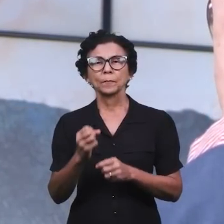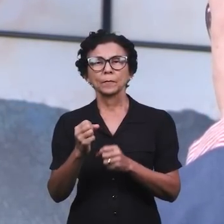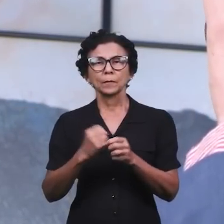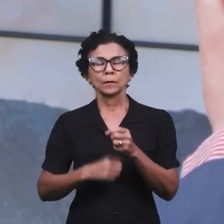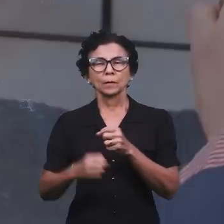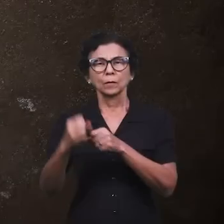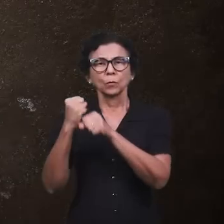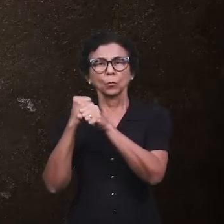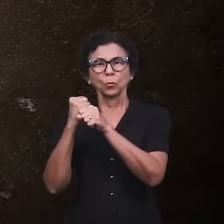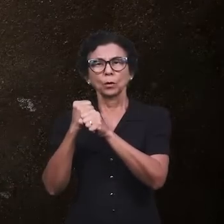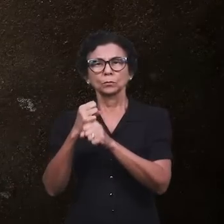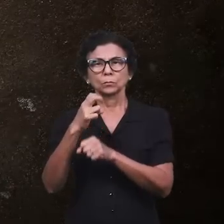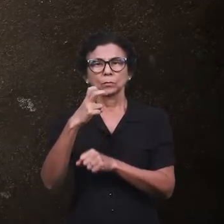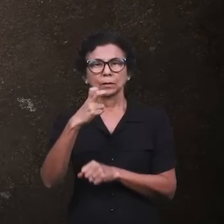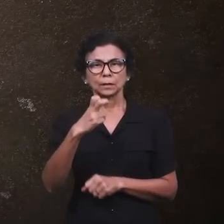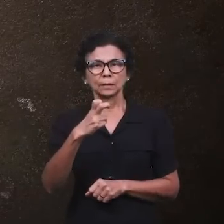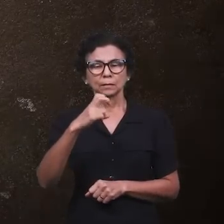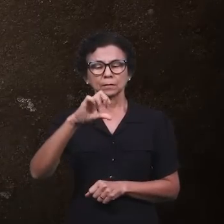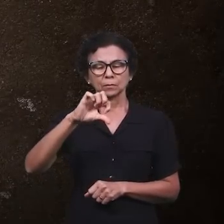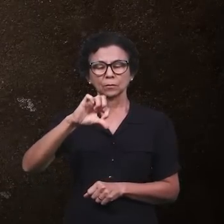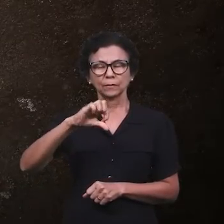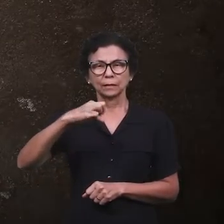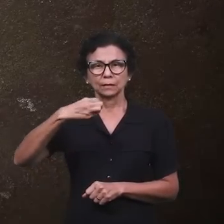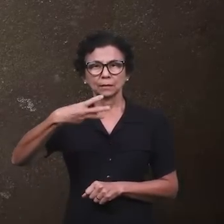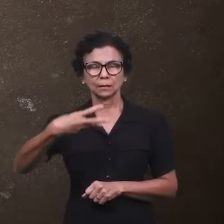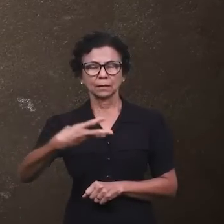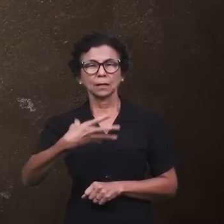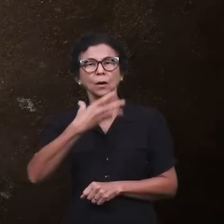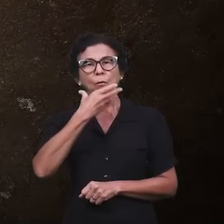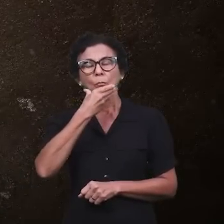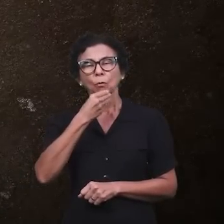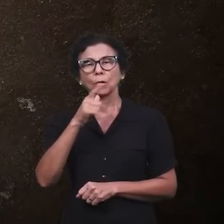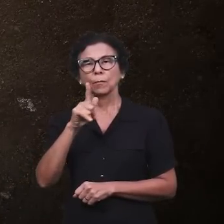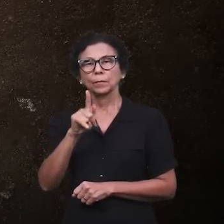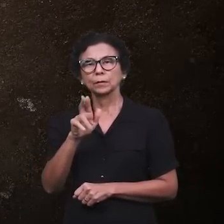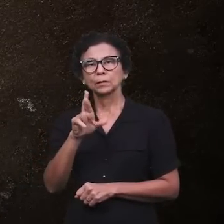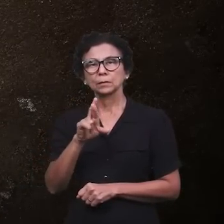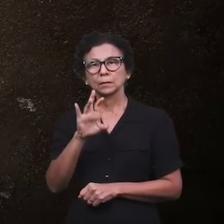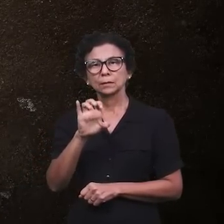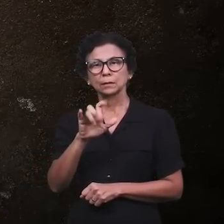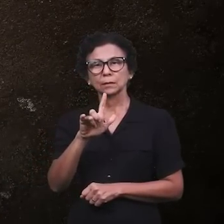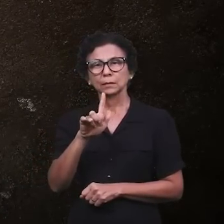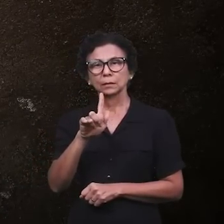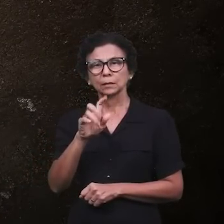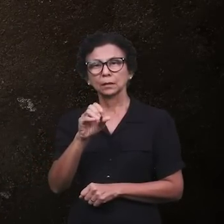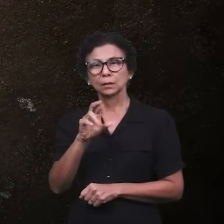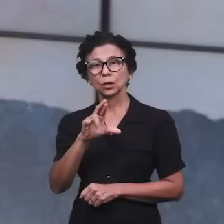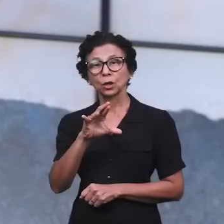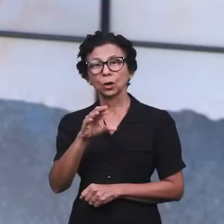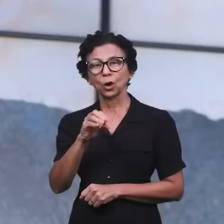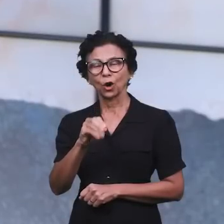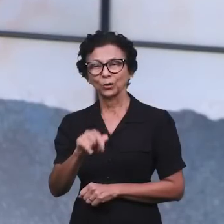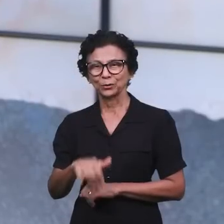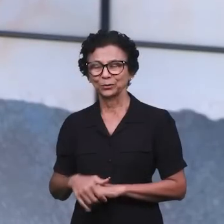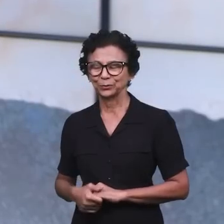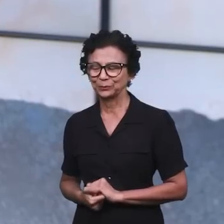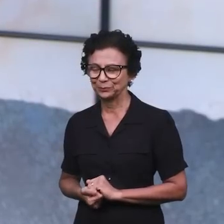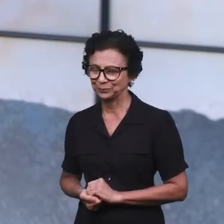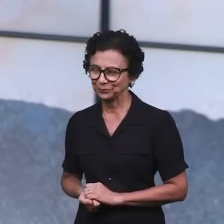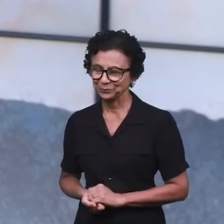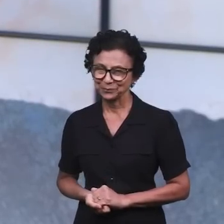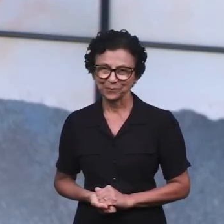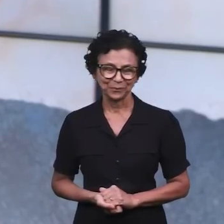593, Gregório I, ele estabelece a doutrina do purgatório.